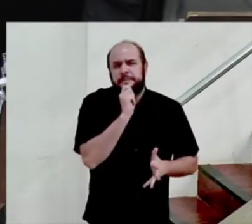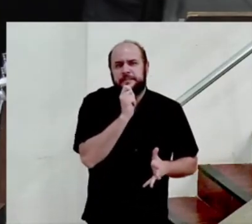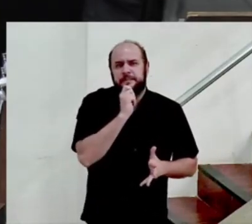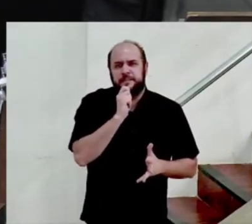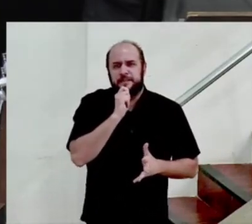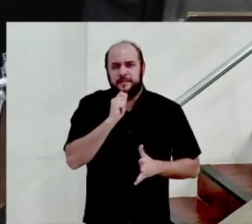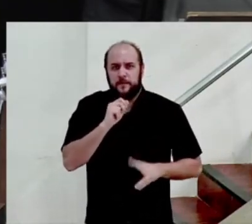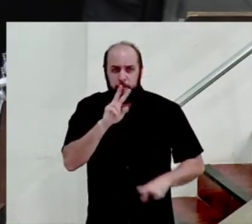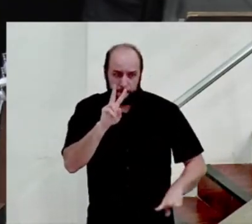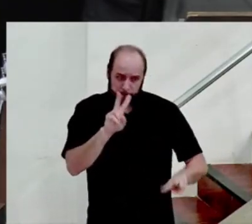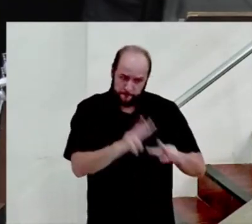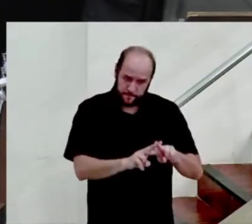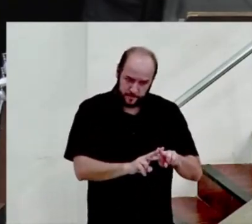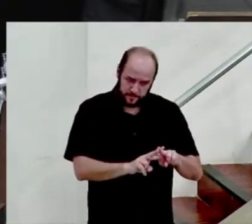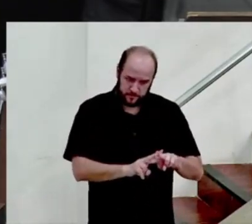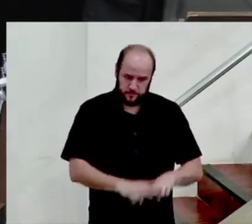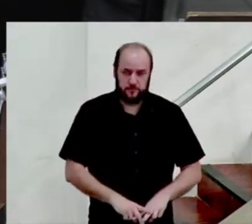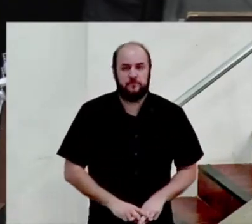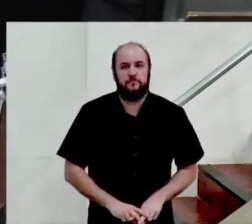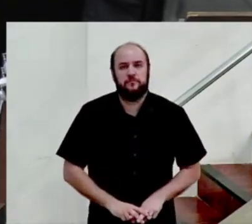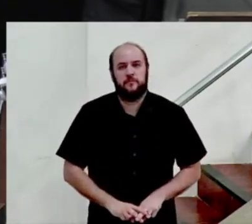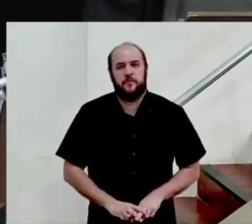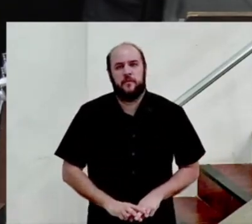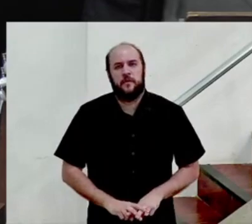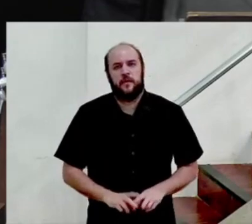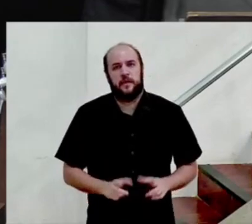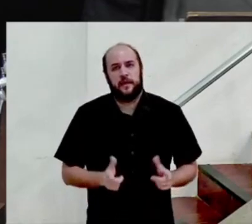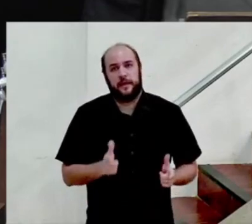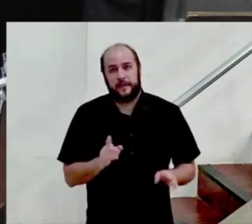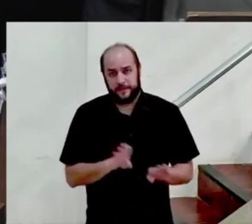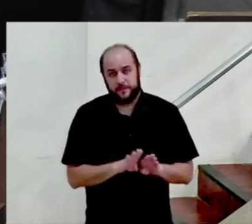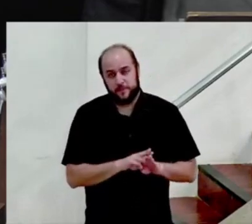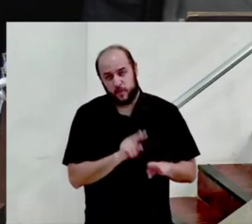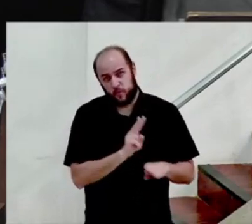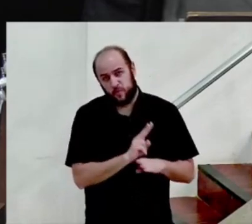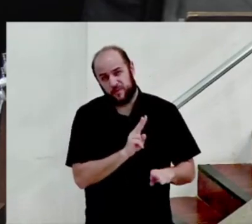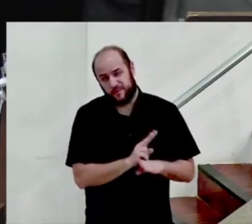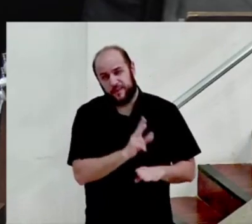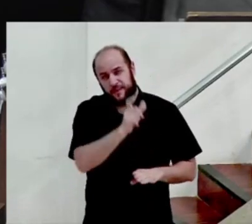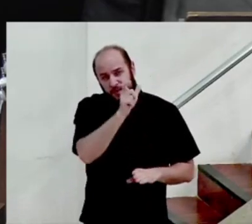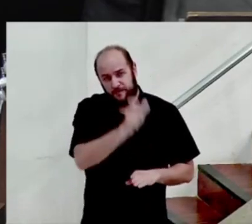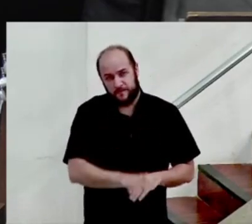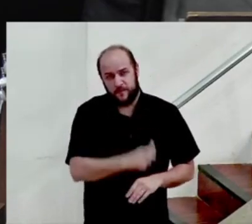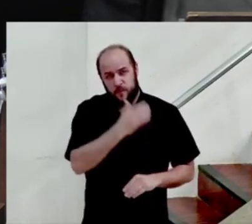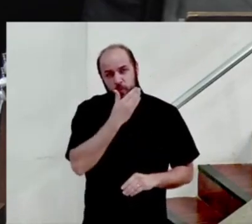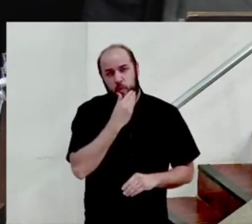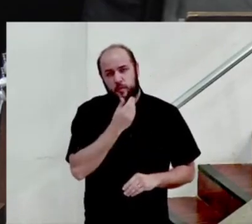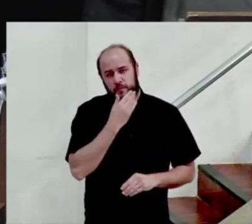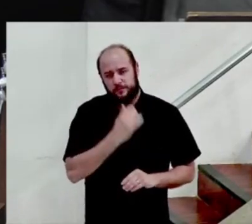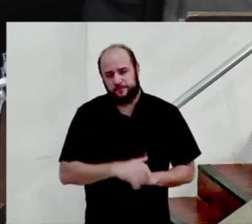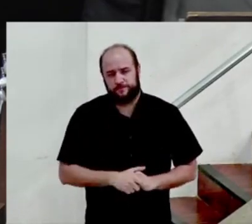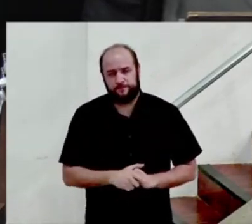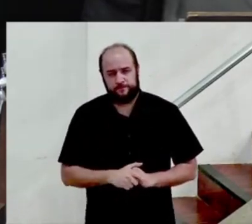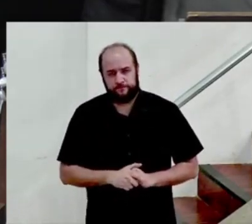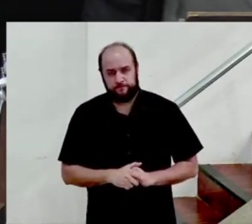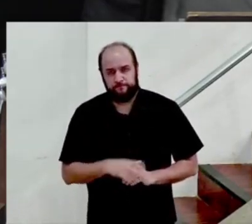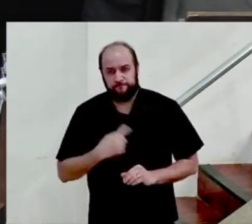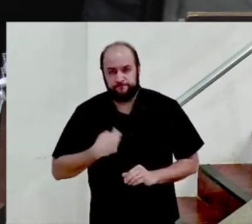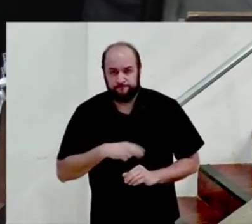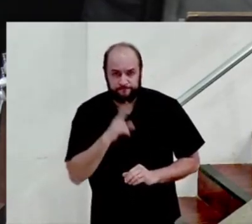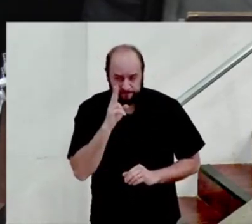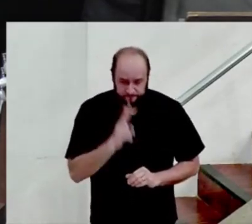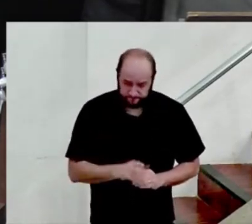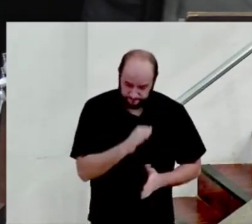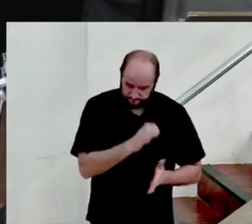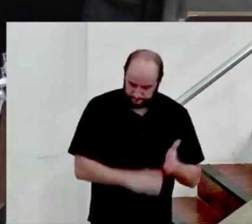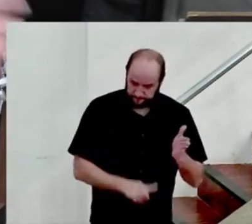confinado, e também preservar o ser humano que ele havia feito. Quando a gente olha para o capítulo 7,